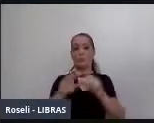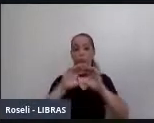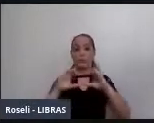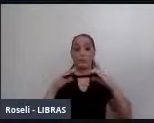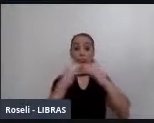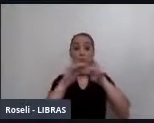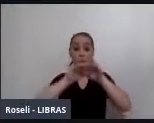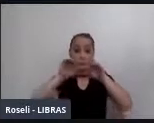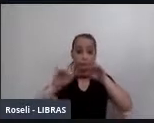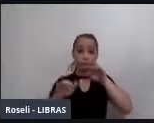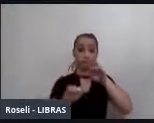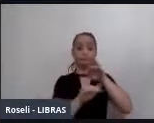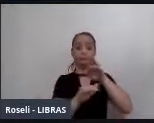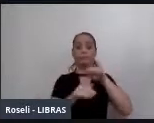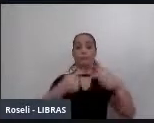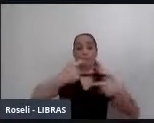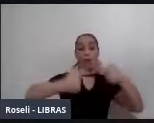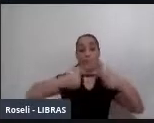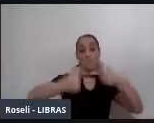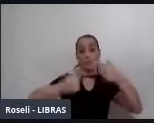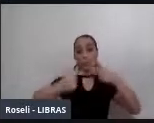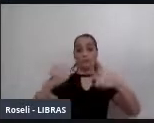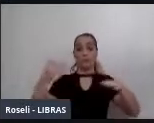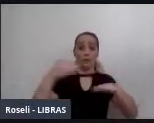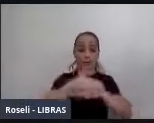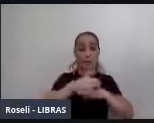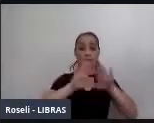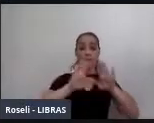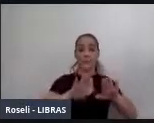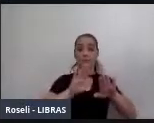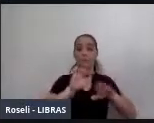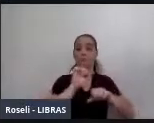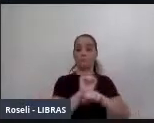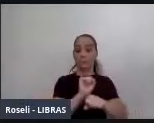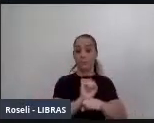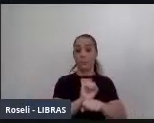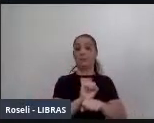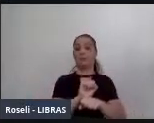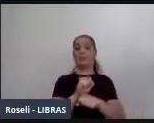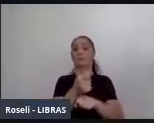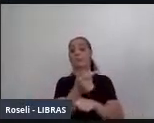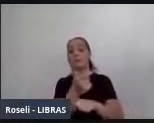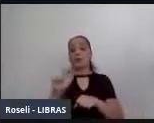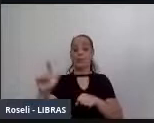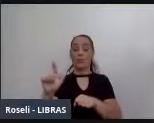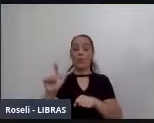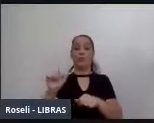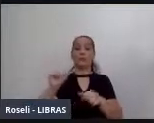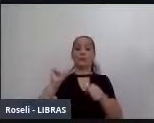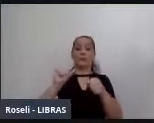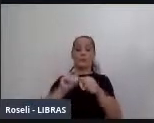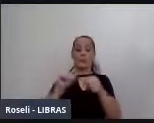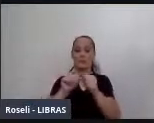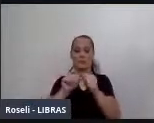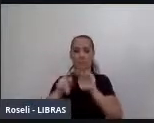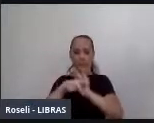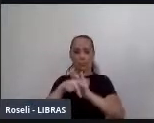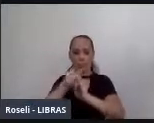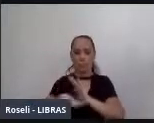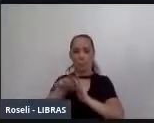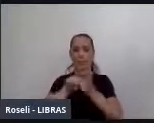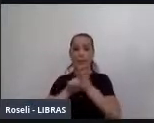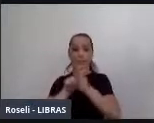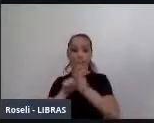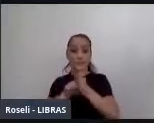trata mais das políticas de ingresso e permanência, outra que cuida mais das ações voltadas à pesquisa e outra